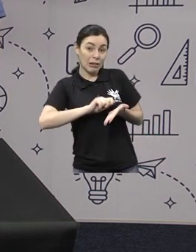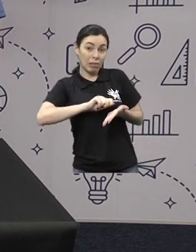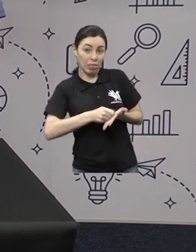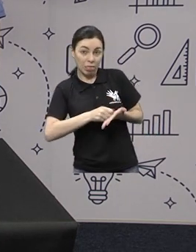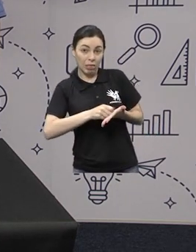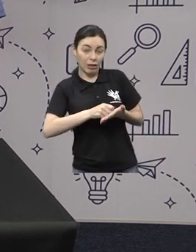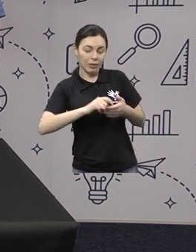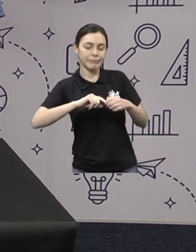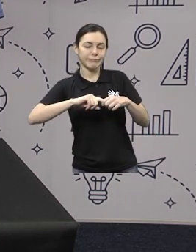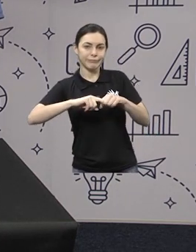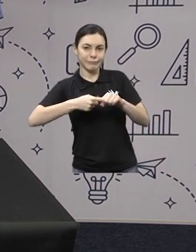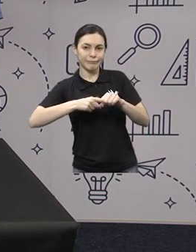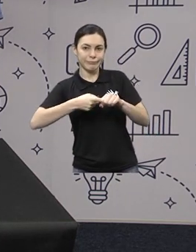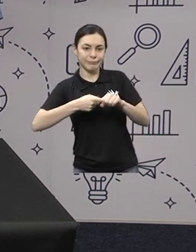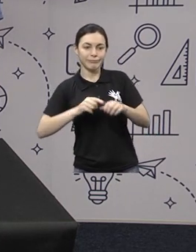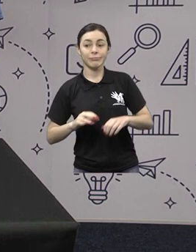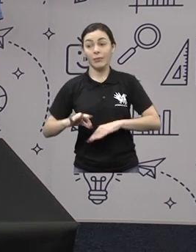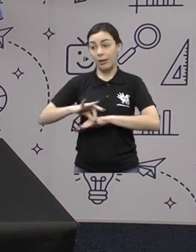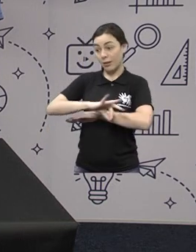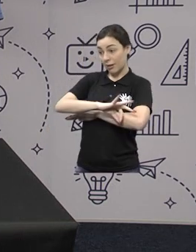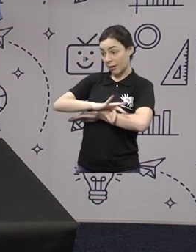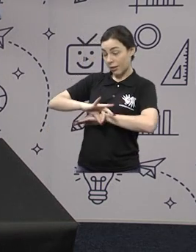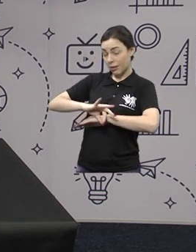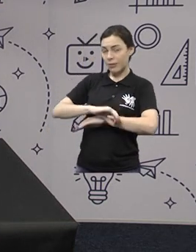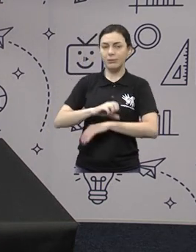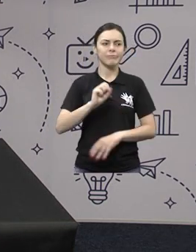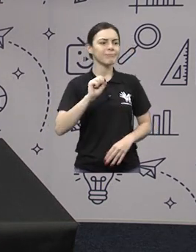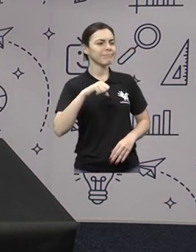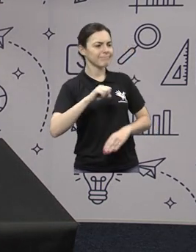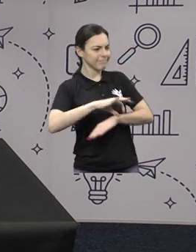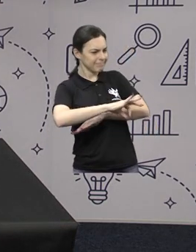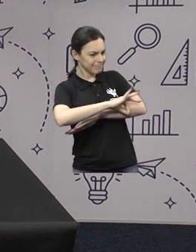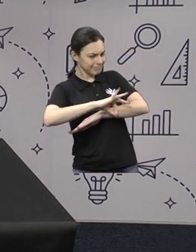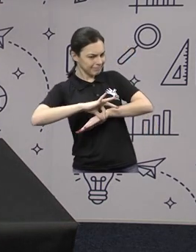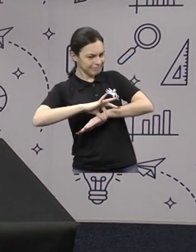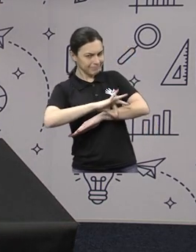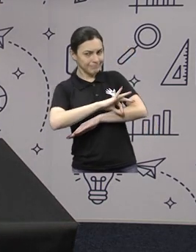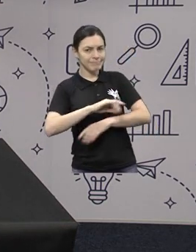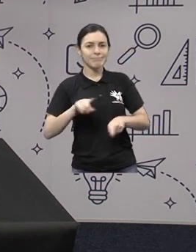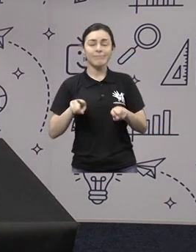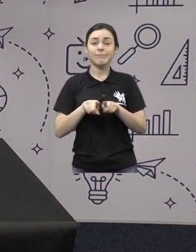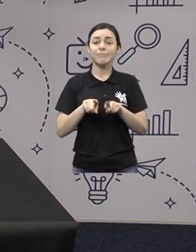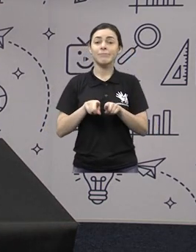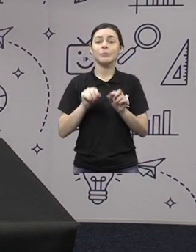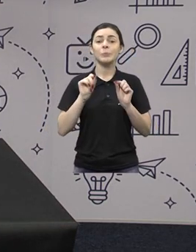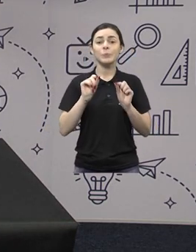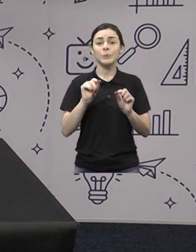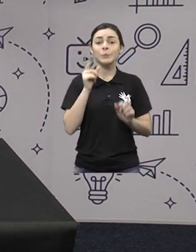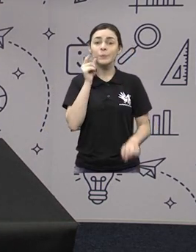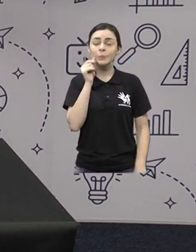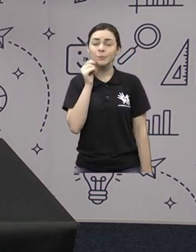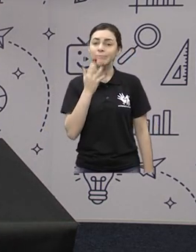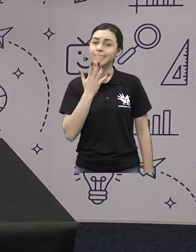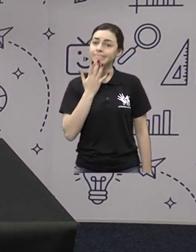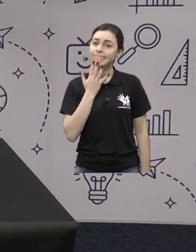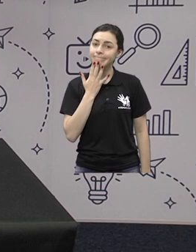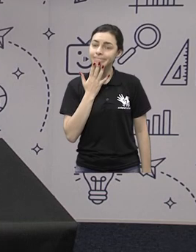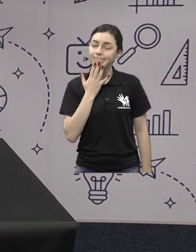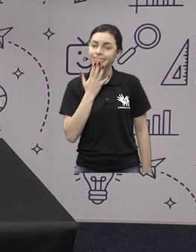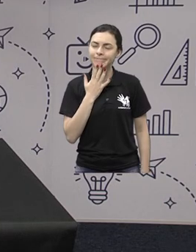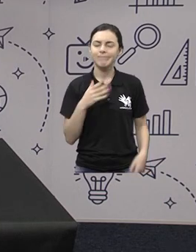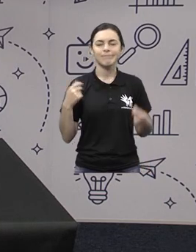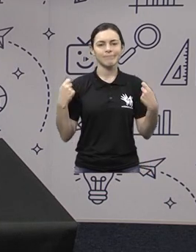nosso lápis. A régua. Uma régua. E a gente também pensou no lápis de cor,